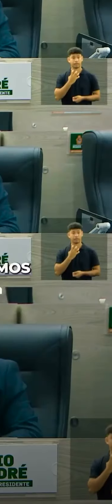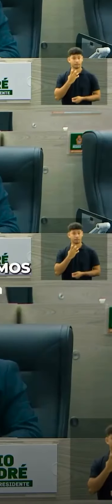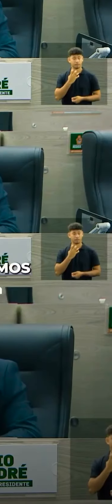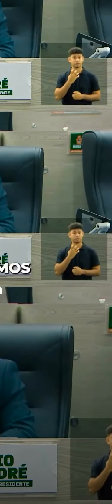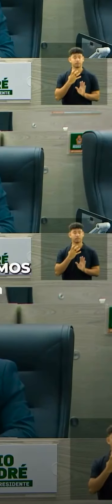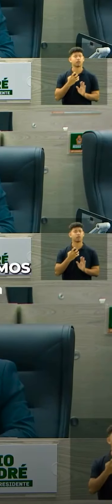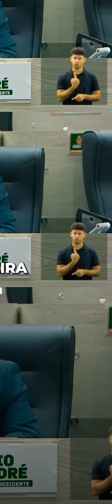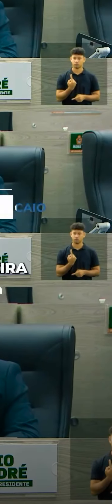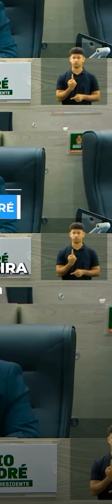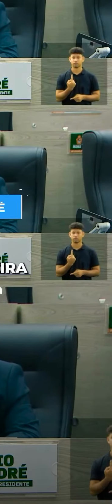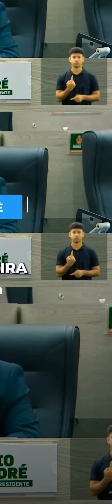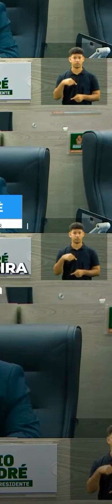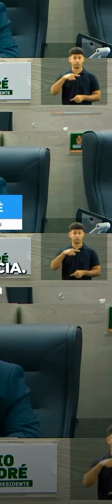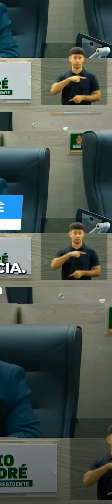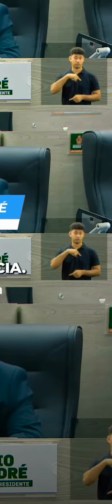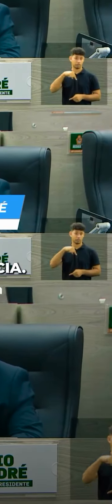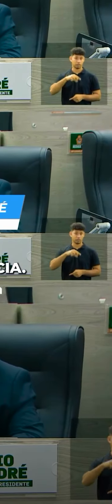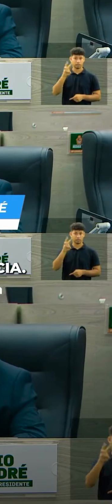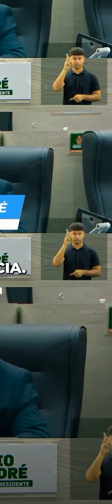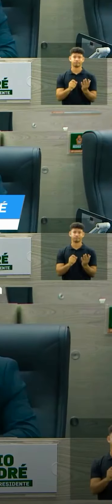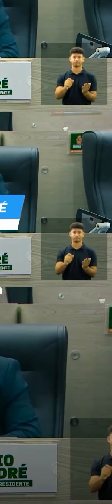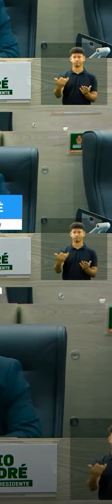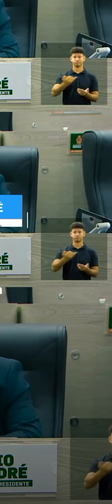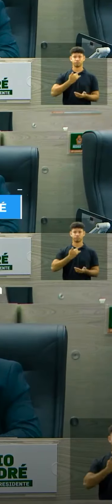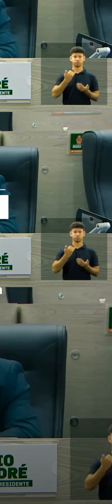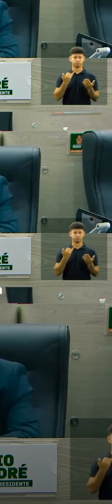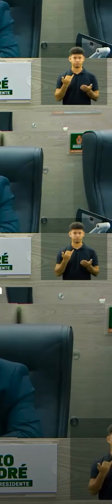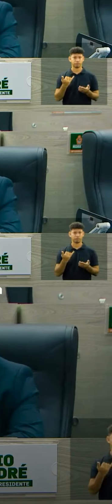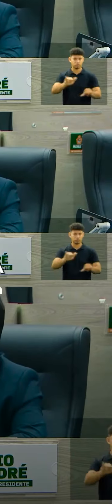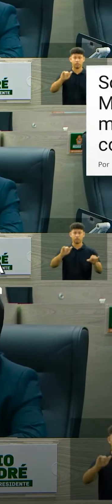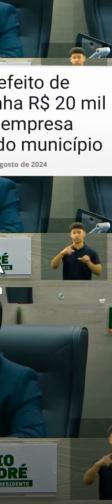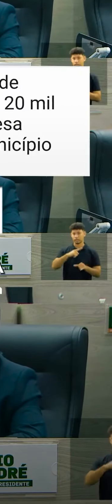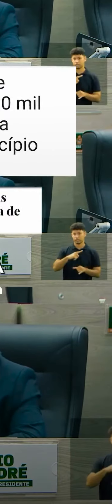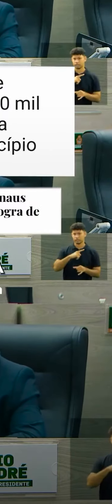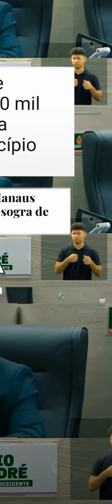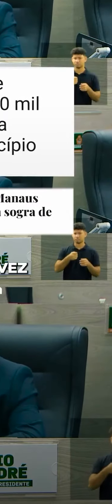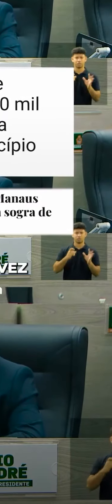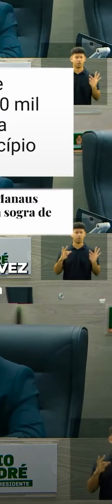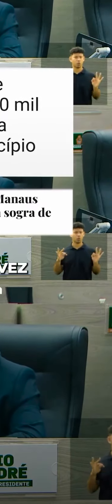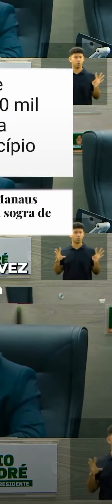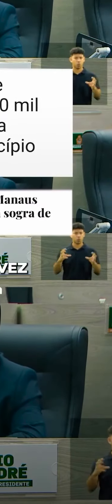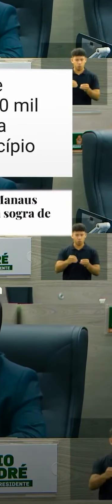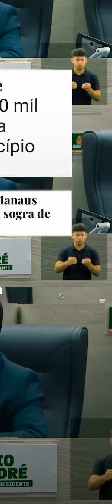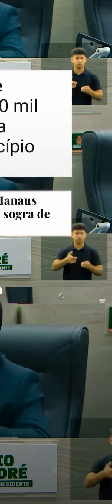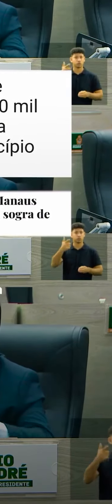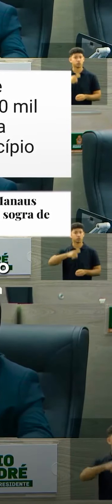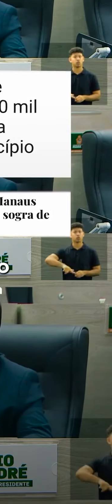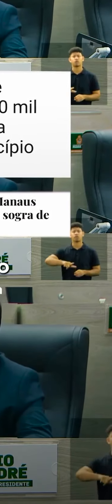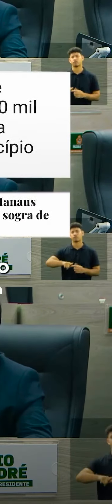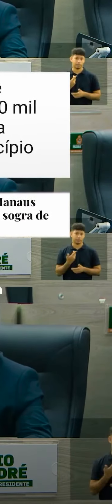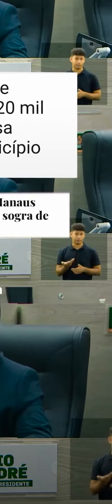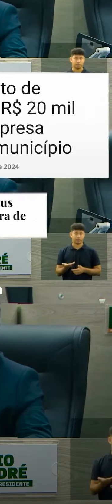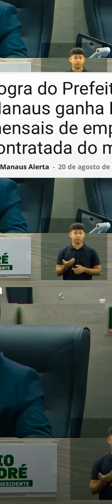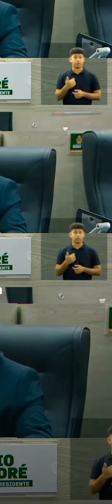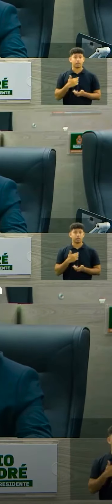nós amanhecemos nesta terça-feira com essa notícia que está sendo divulgada na imprensa que mais uma vez e aí aqui eu não